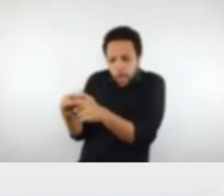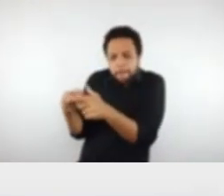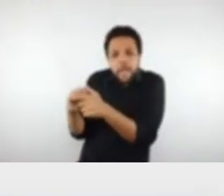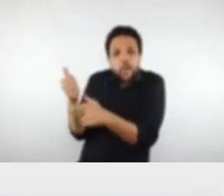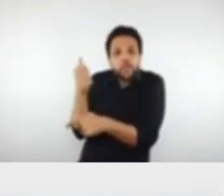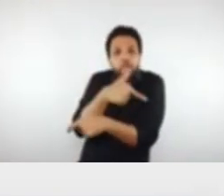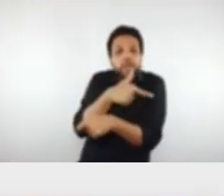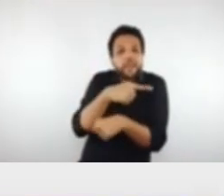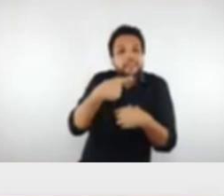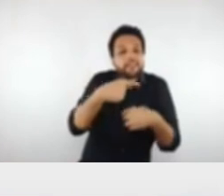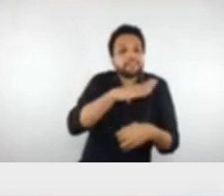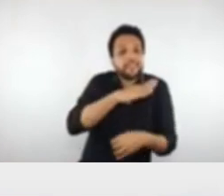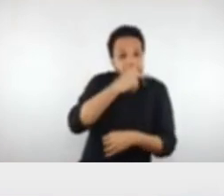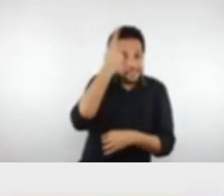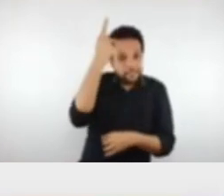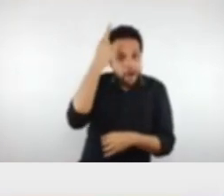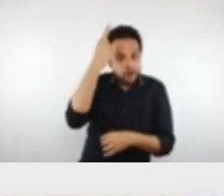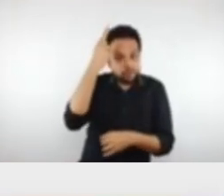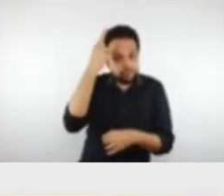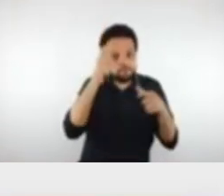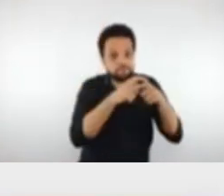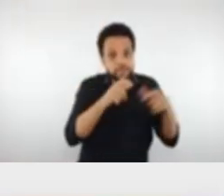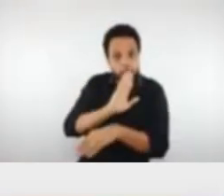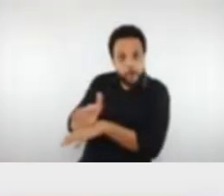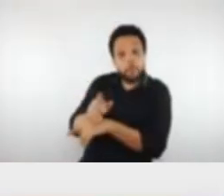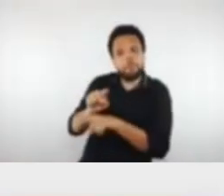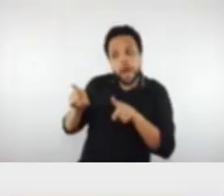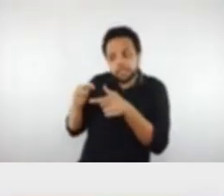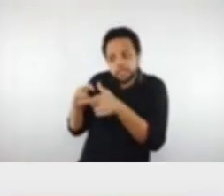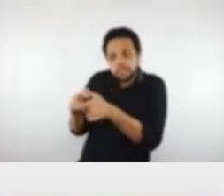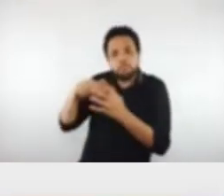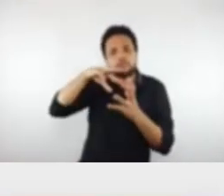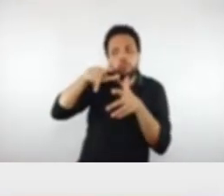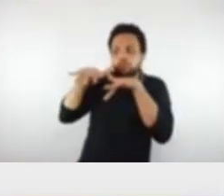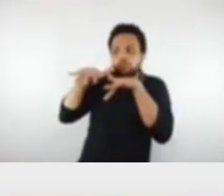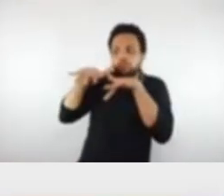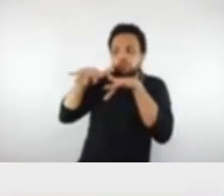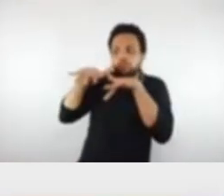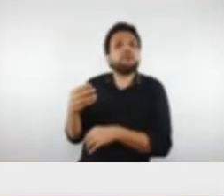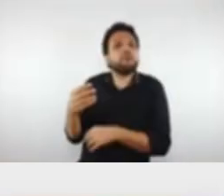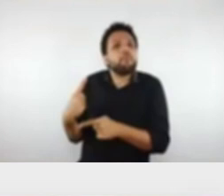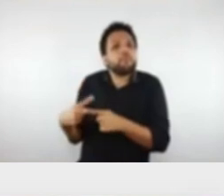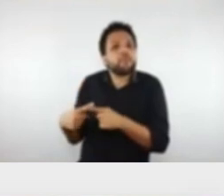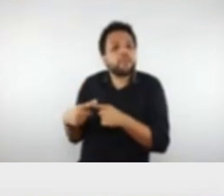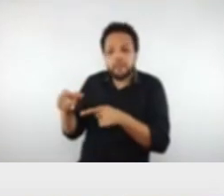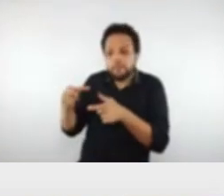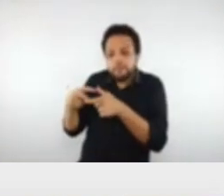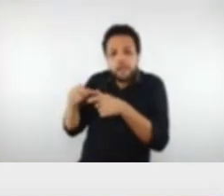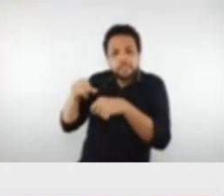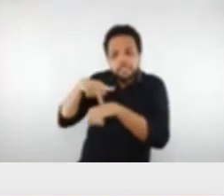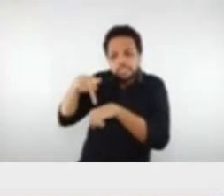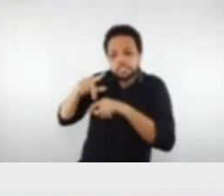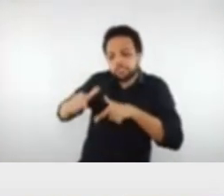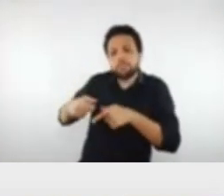né? Então, aqui eu trago um pouquinho do cenário, mas basicamente qual é a receita, né, da